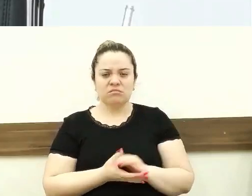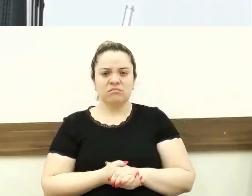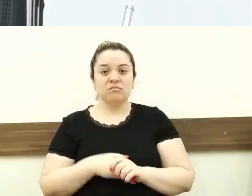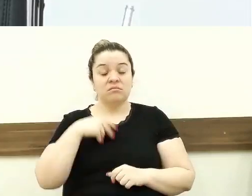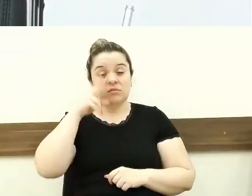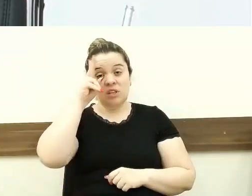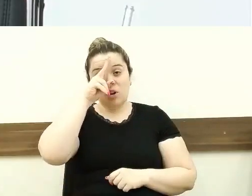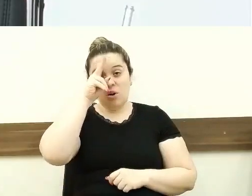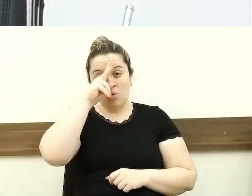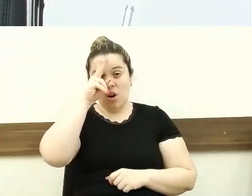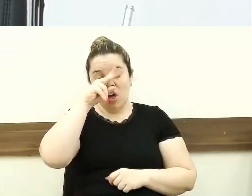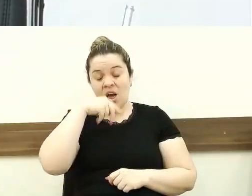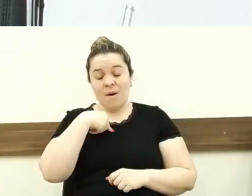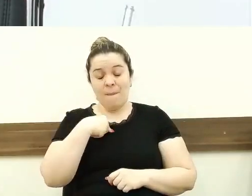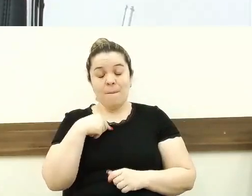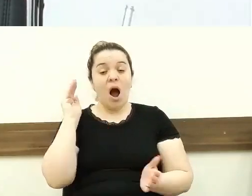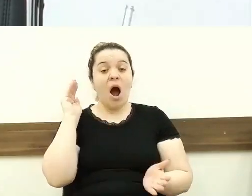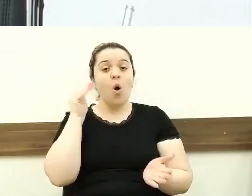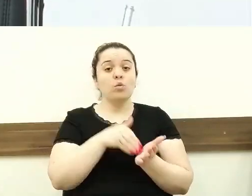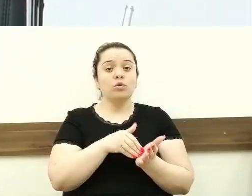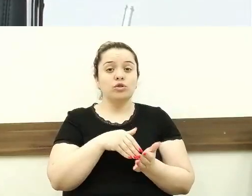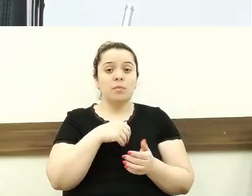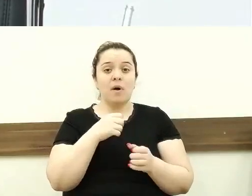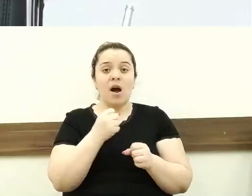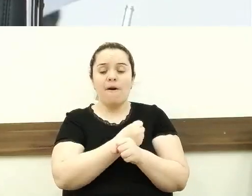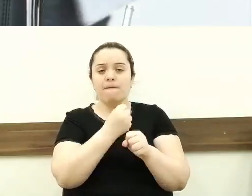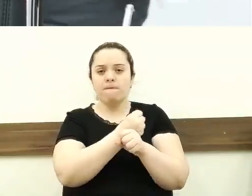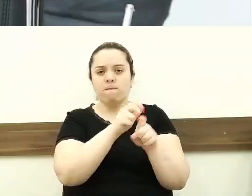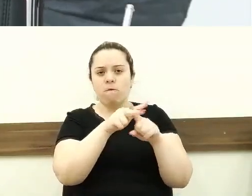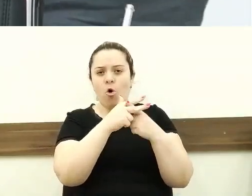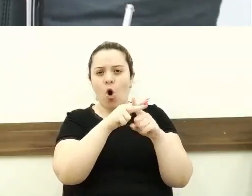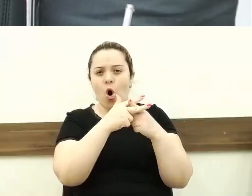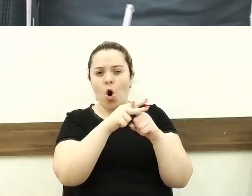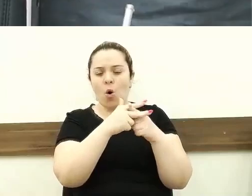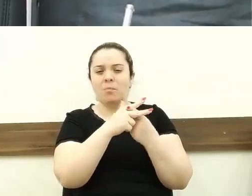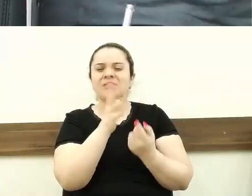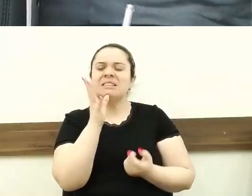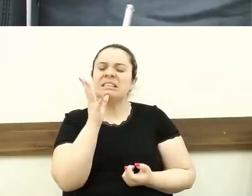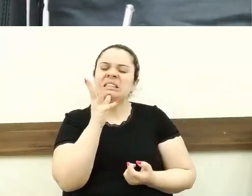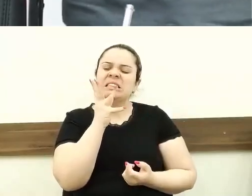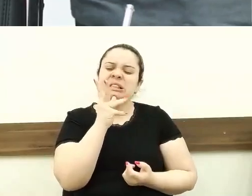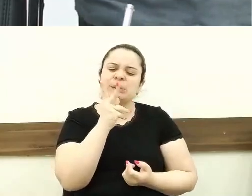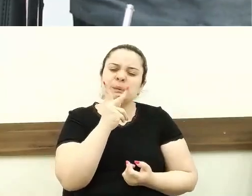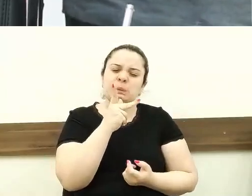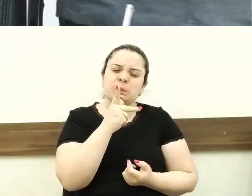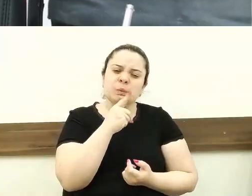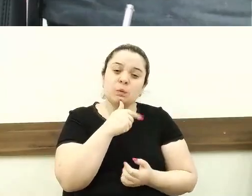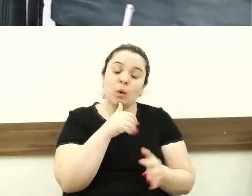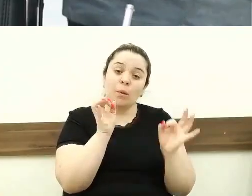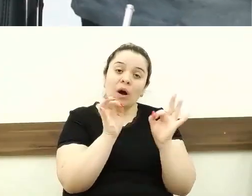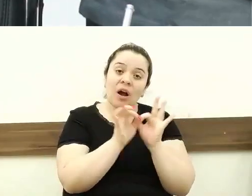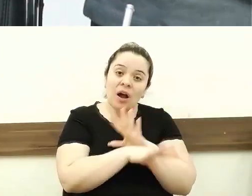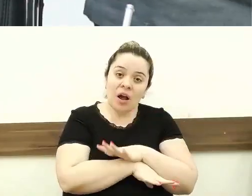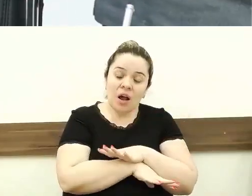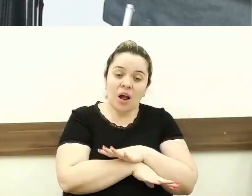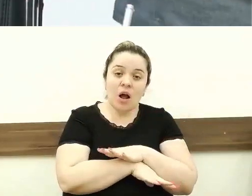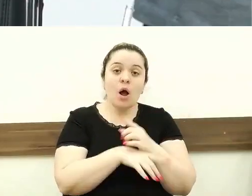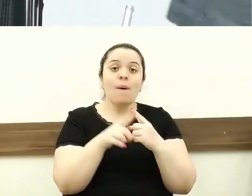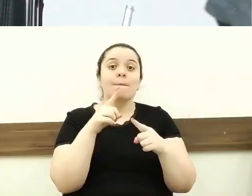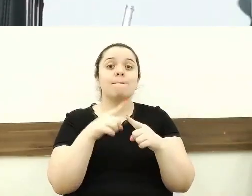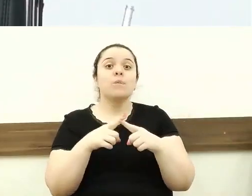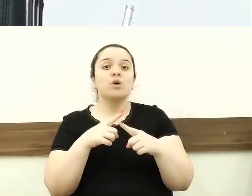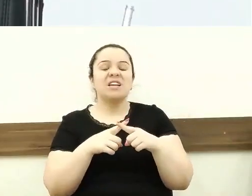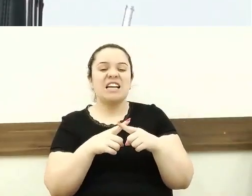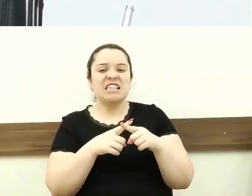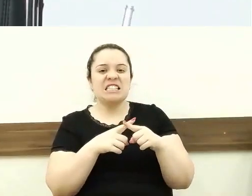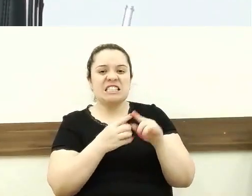reforma que foi feita na igreja demorou muito tempo para a conclusão da obra, porque eles descascaram todinhas